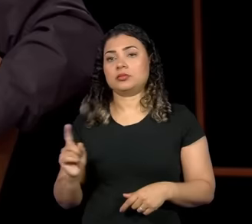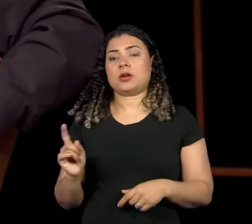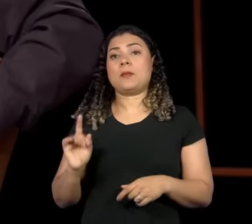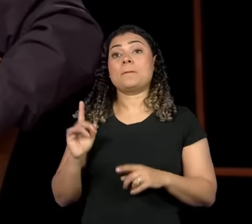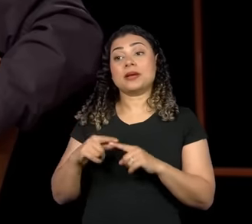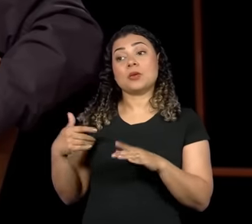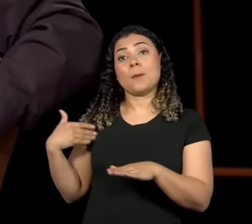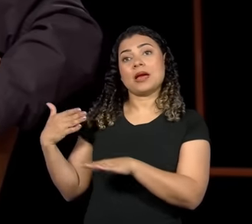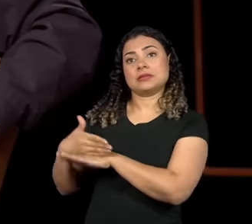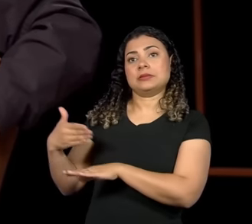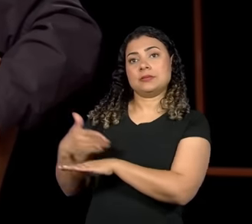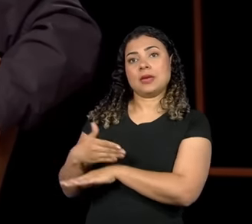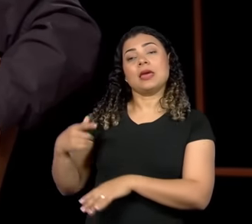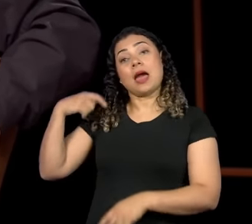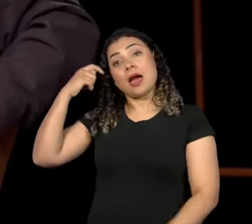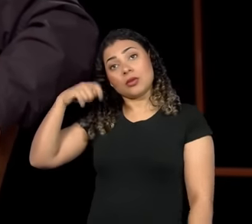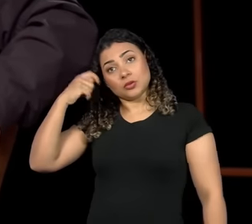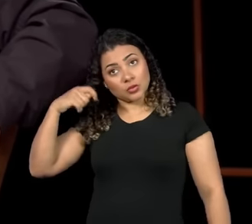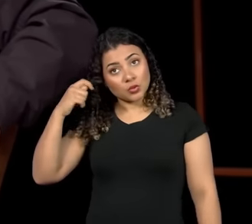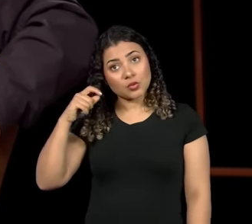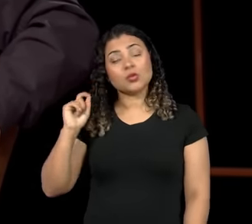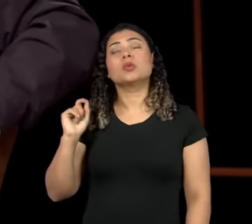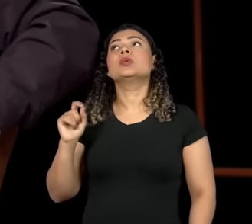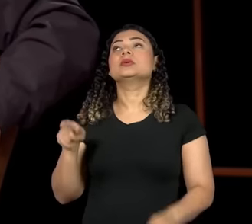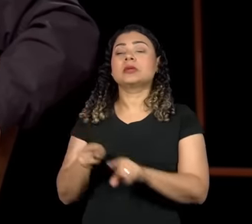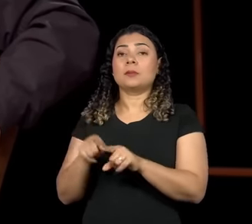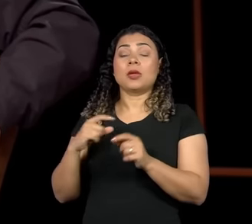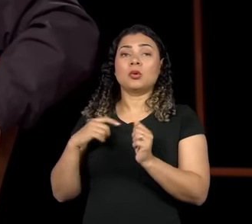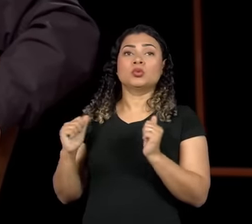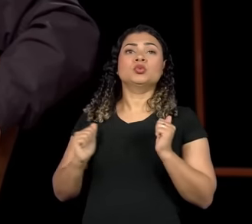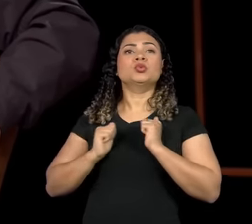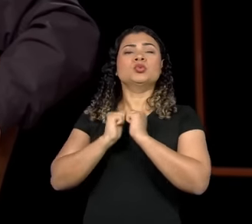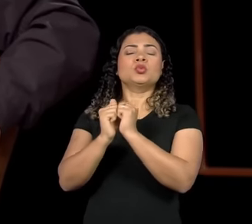como participante, como ator, que eu fiz